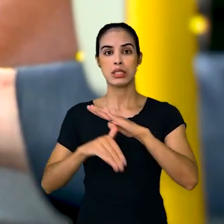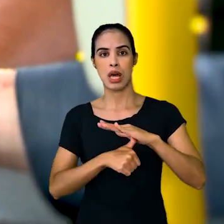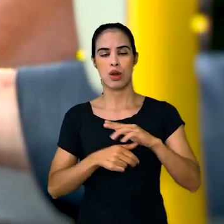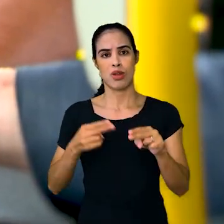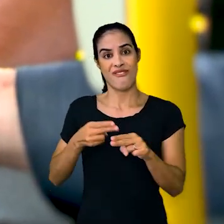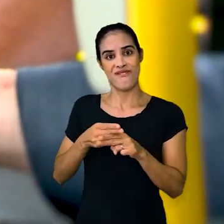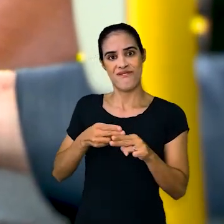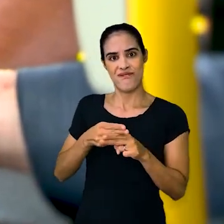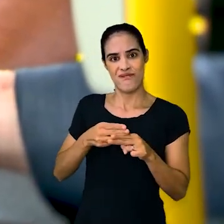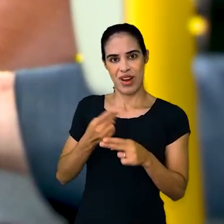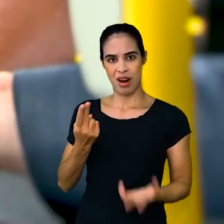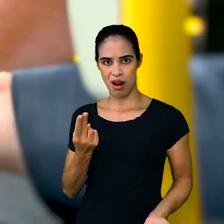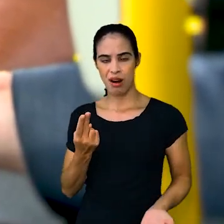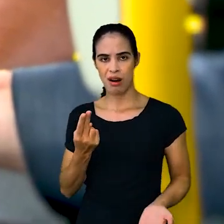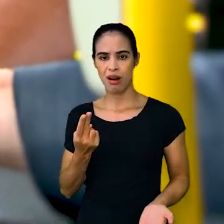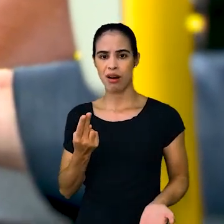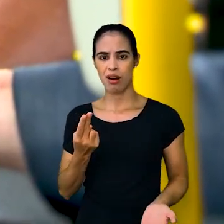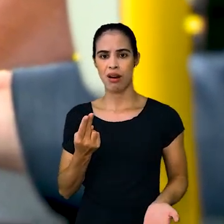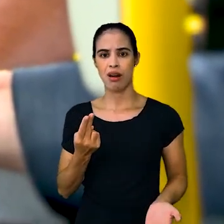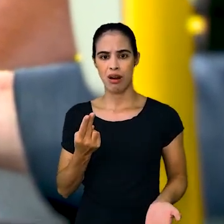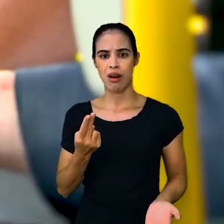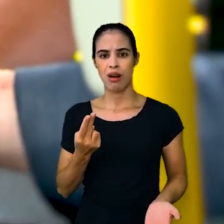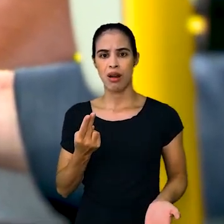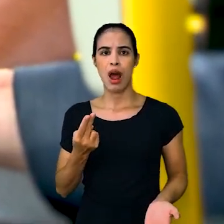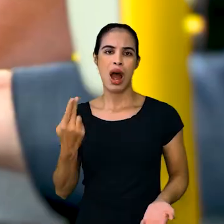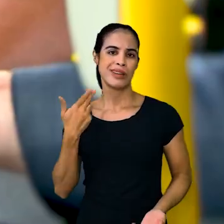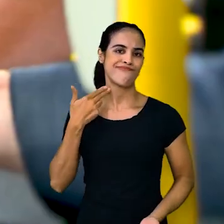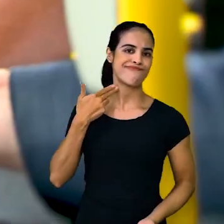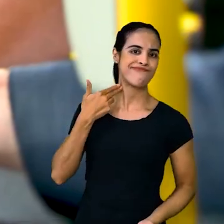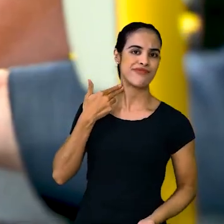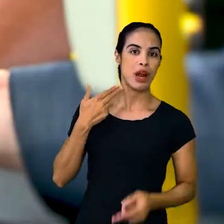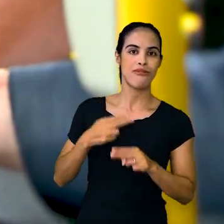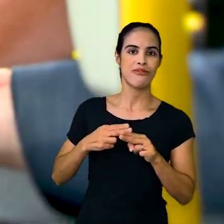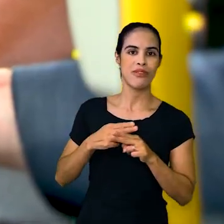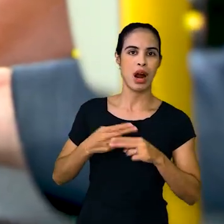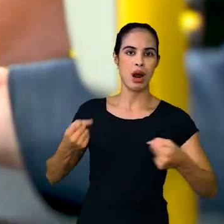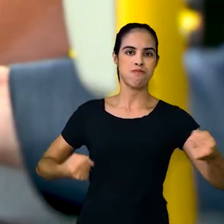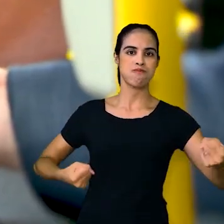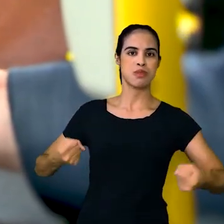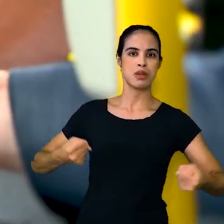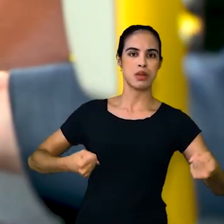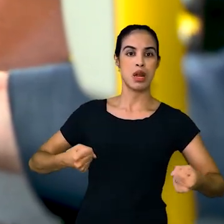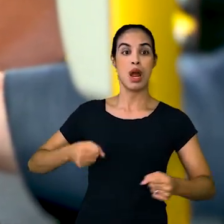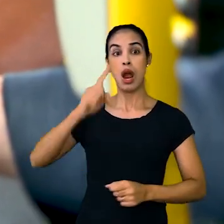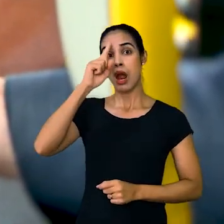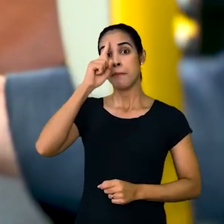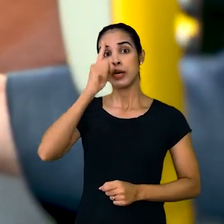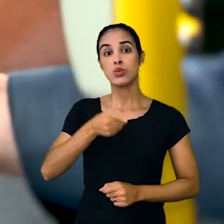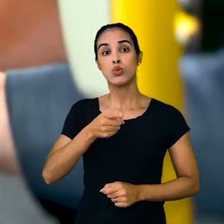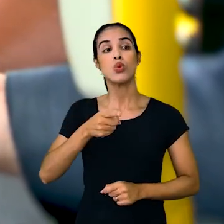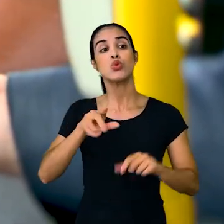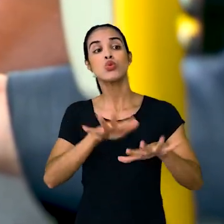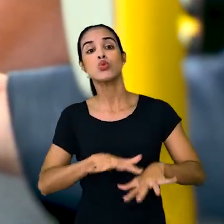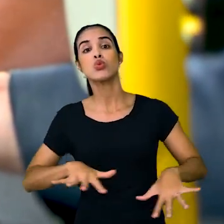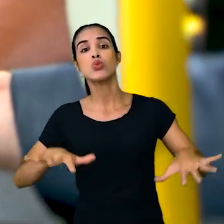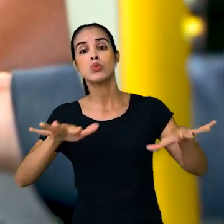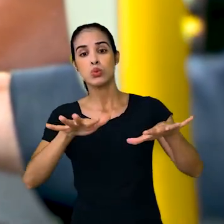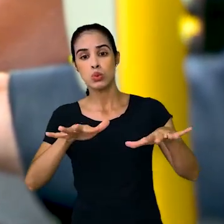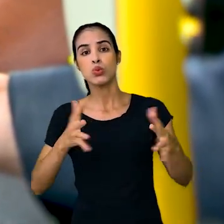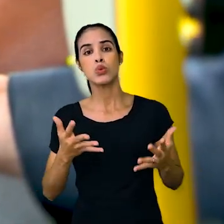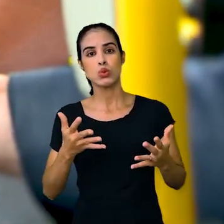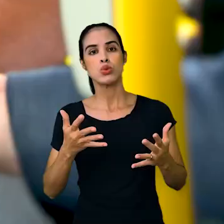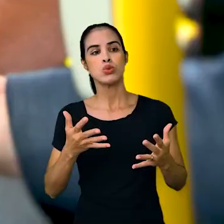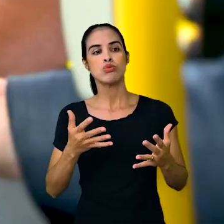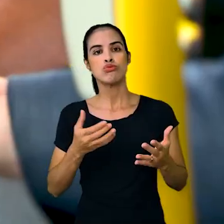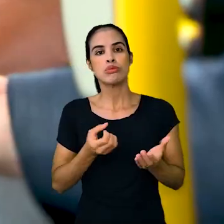a faca. Aí já intimidou, botou a faca no pescoço do motorista. Aí mandou entregar, ameaçou